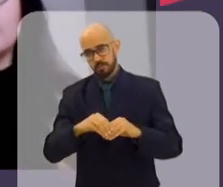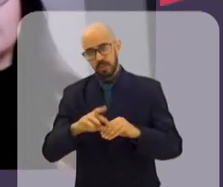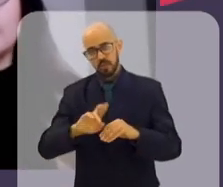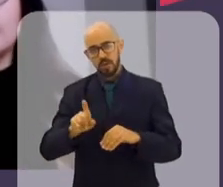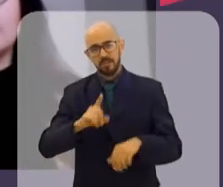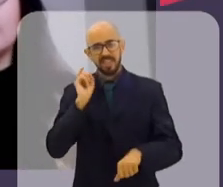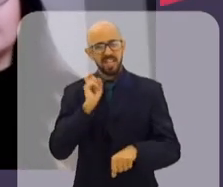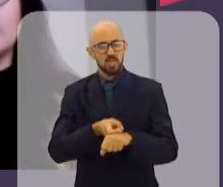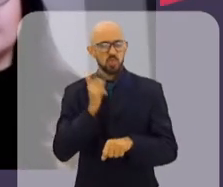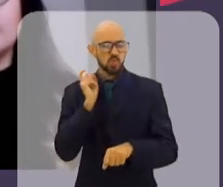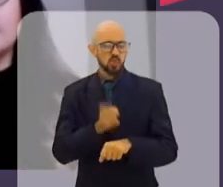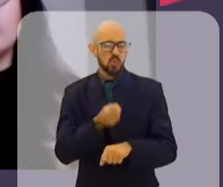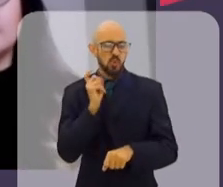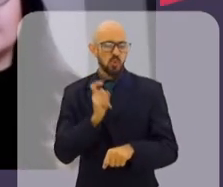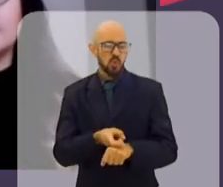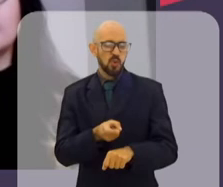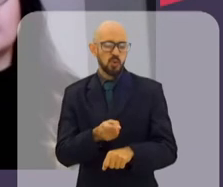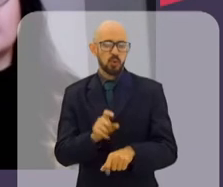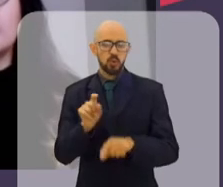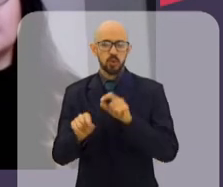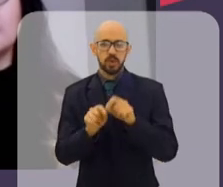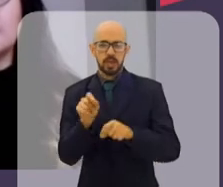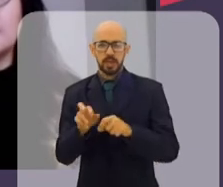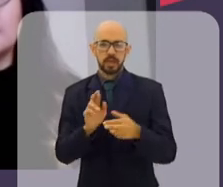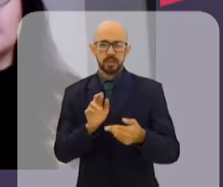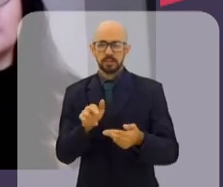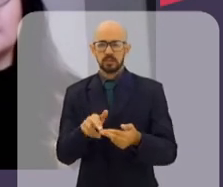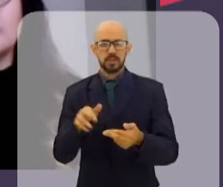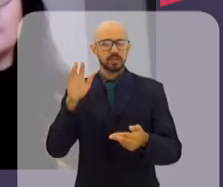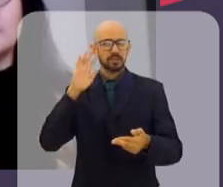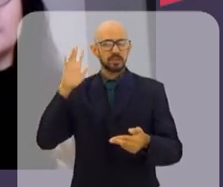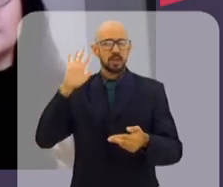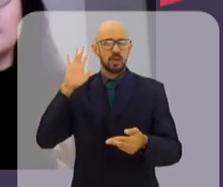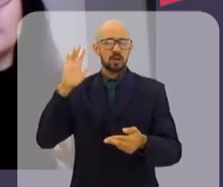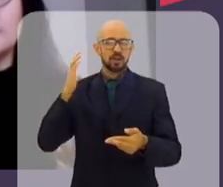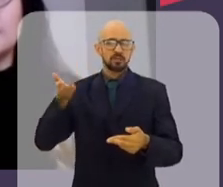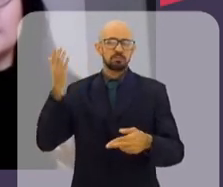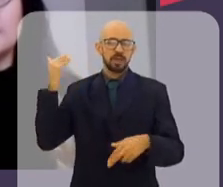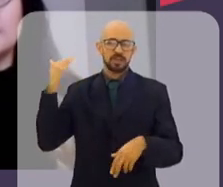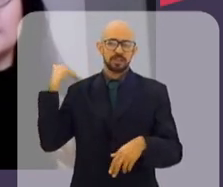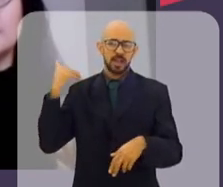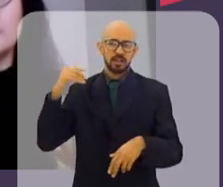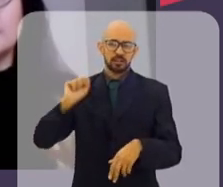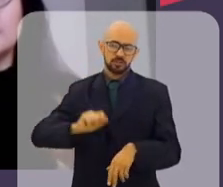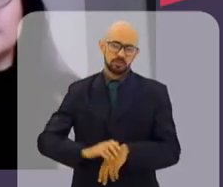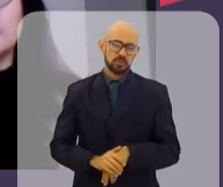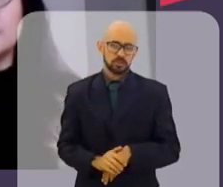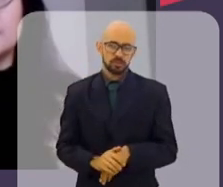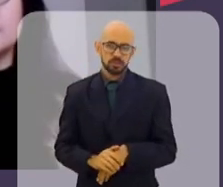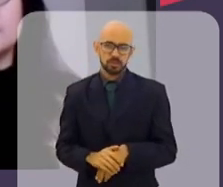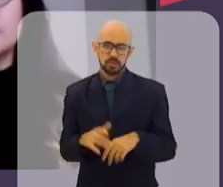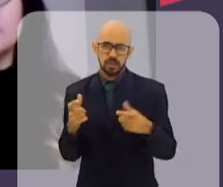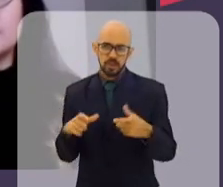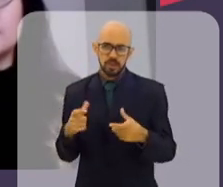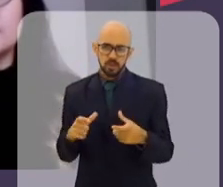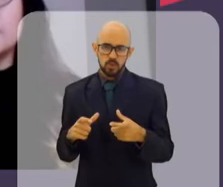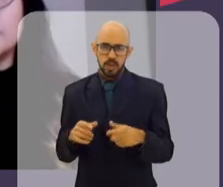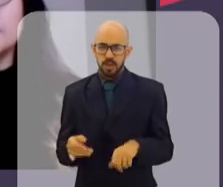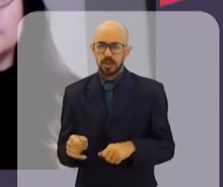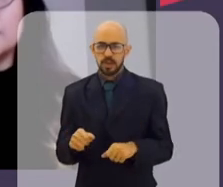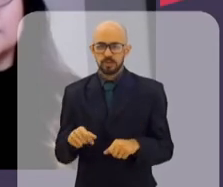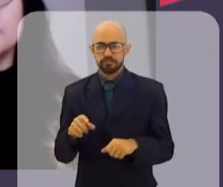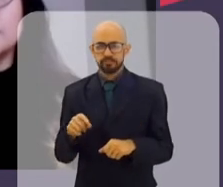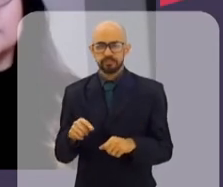ficar congelado naquelas as teorias que já estavam cristalizadas naquele espaço